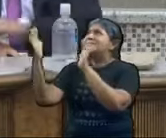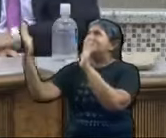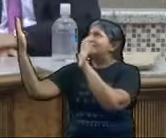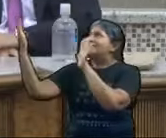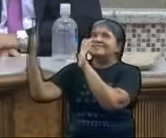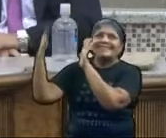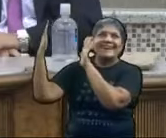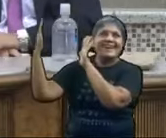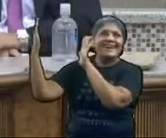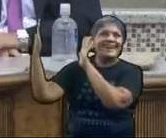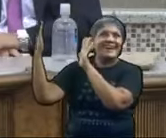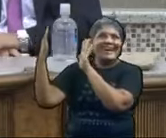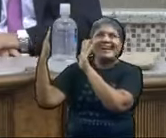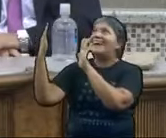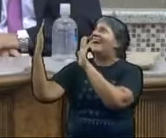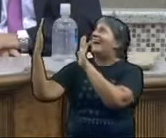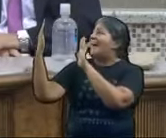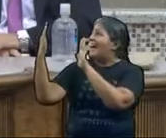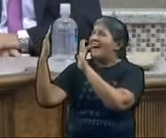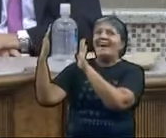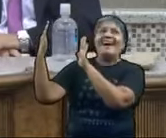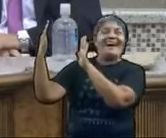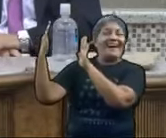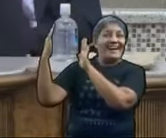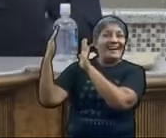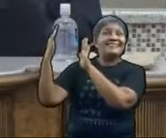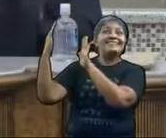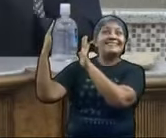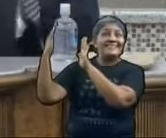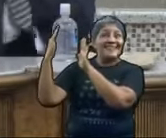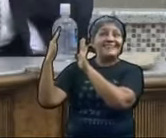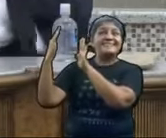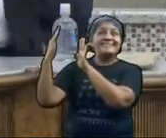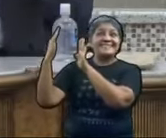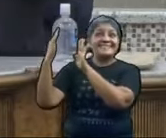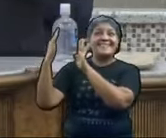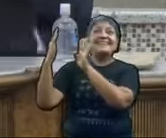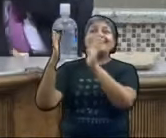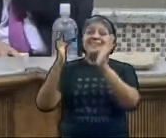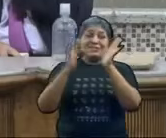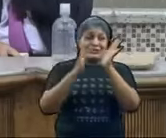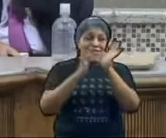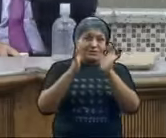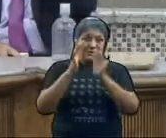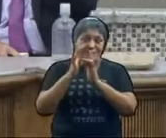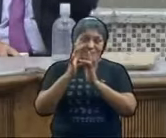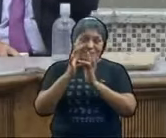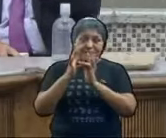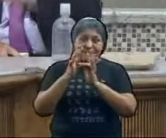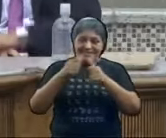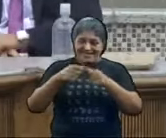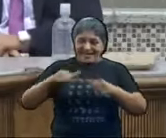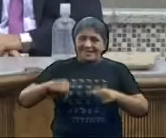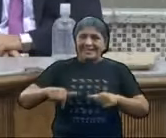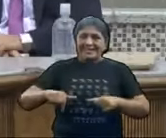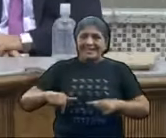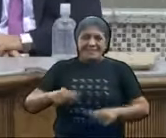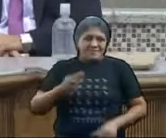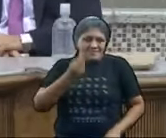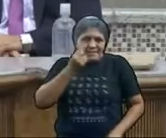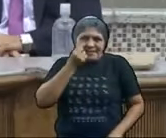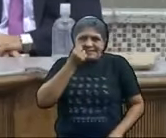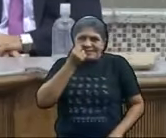Nesta noite, neste culto de terça-feira, nós sabemos que Jesus Cristo está caminhando em nosso meio aqui, não sabemos? Ele está caminhando entre nós